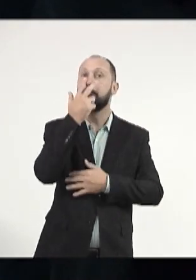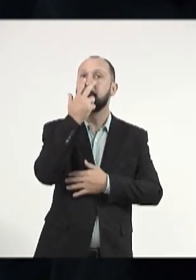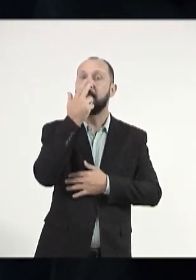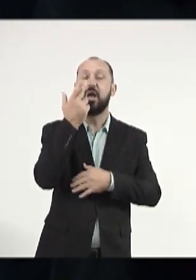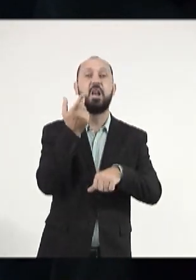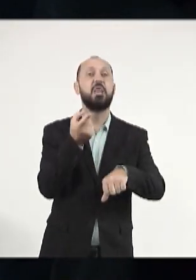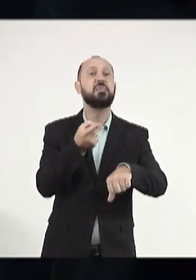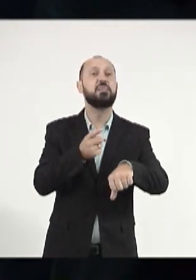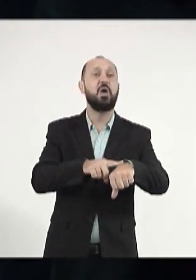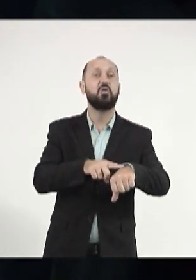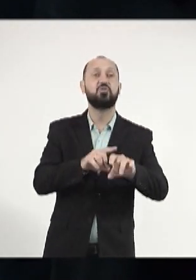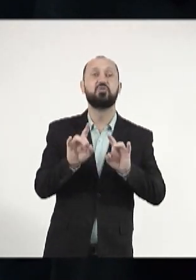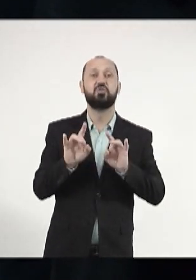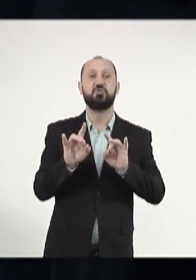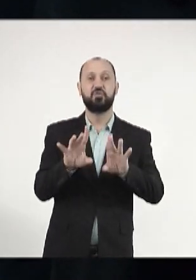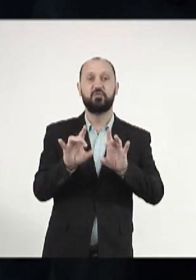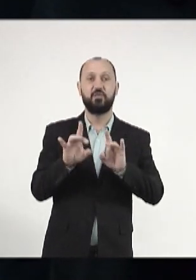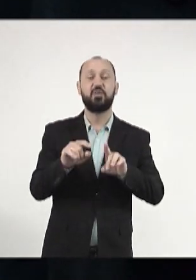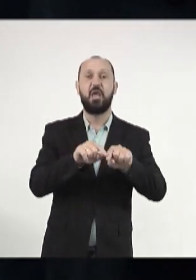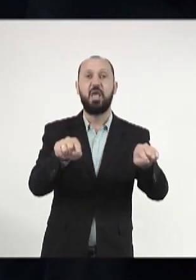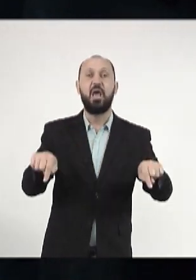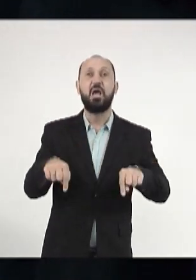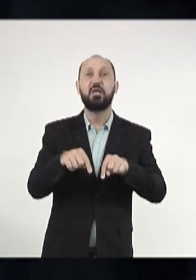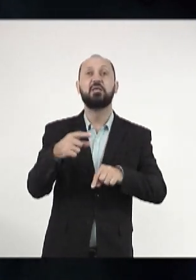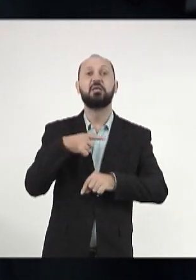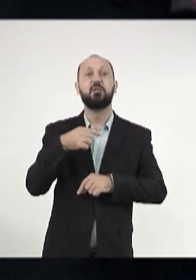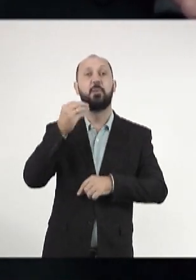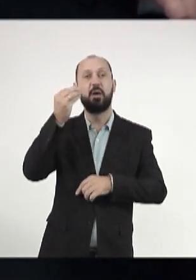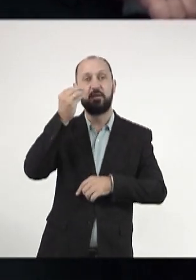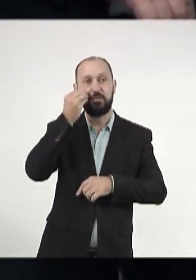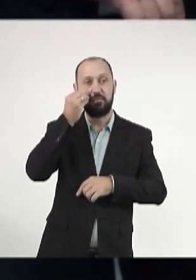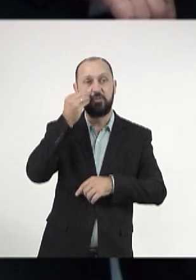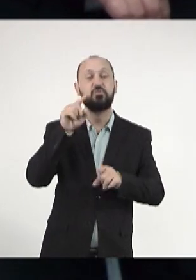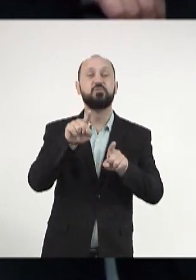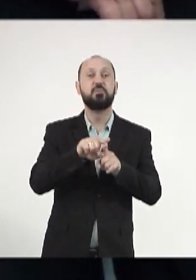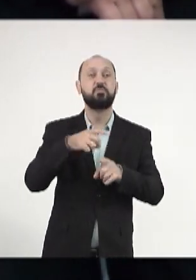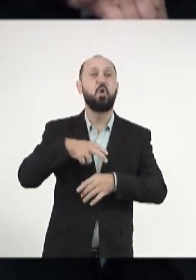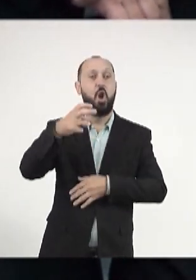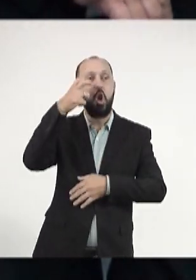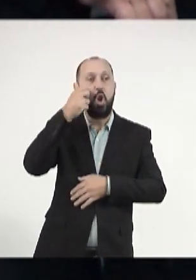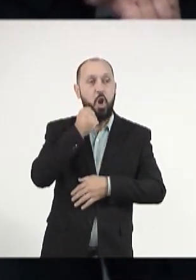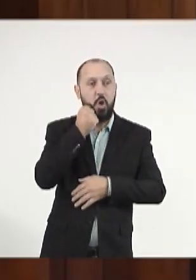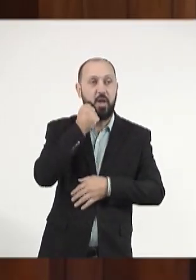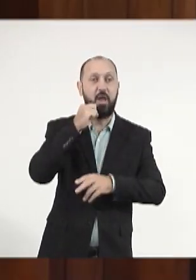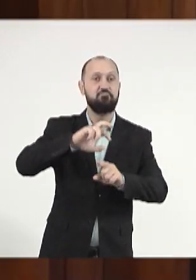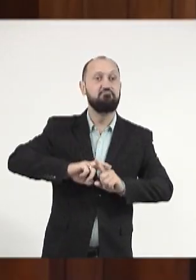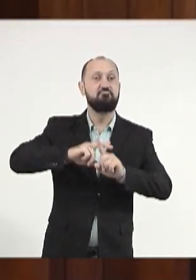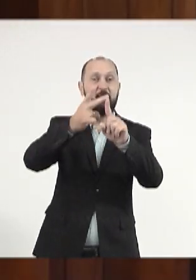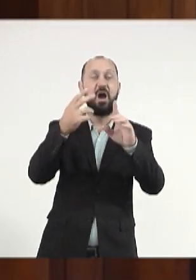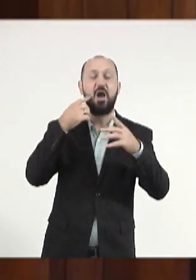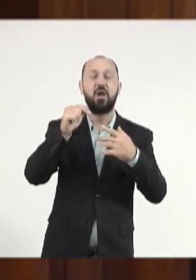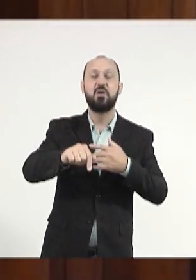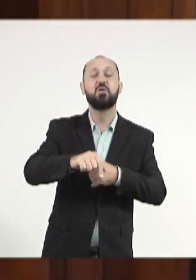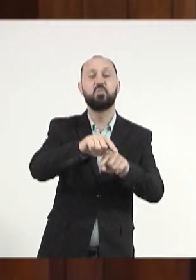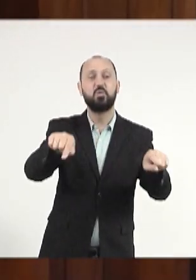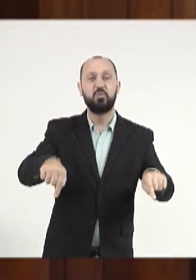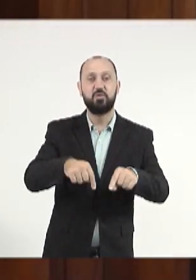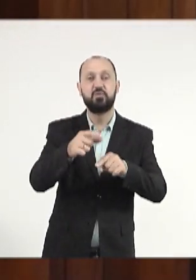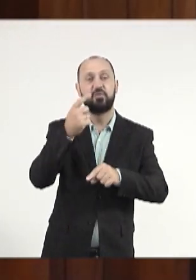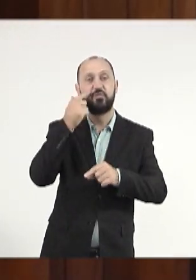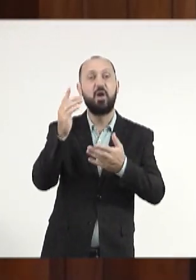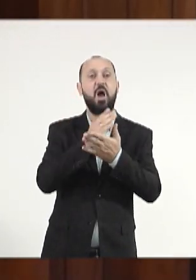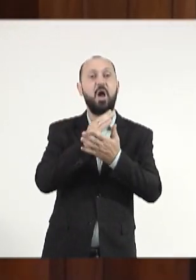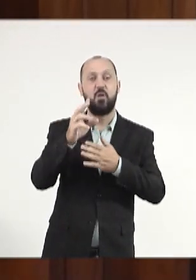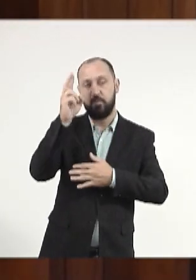parece, na hora de vender as suas propriedades, que há uma tentativa também de lucrar demais com esses territórios, e a gente